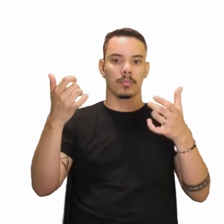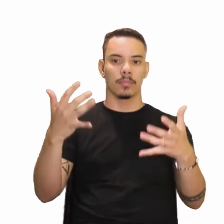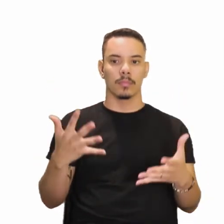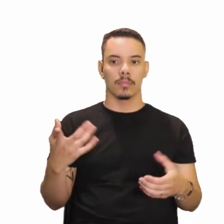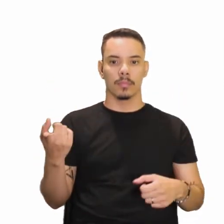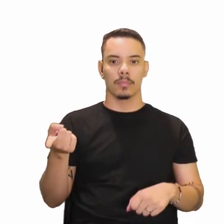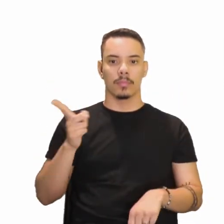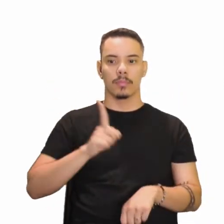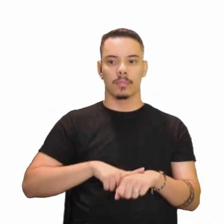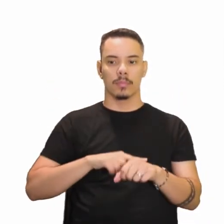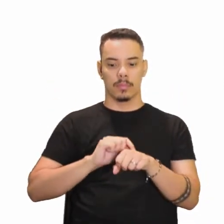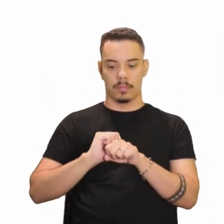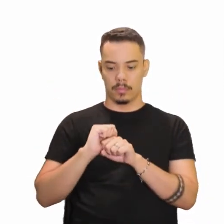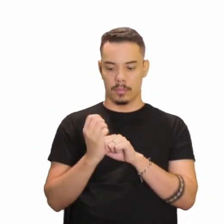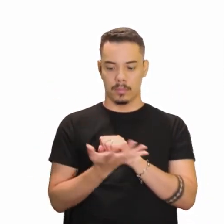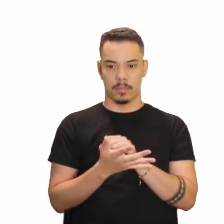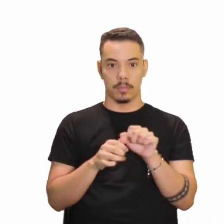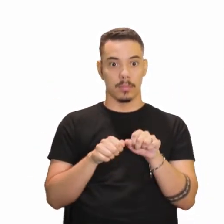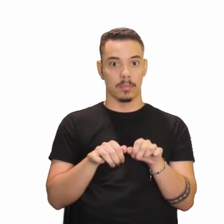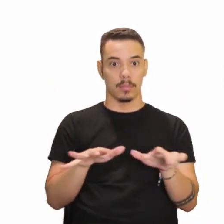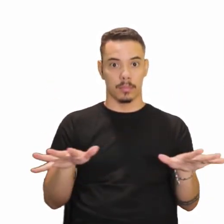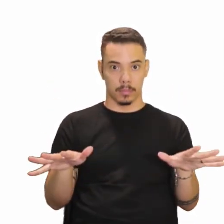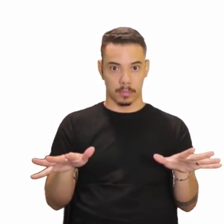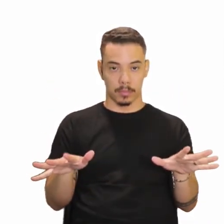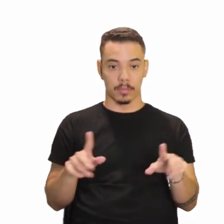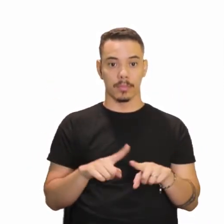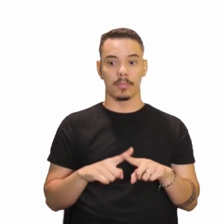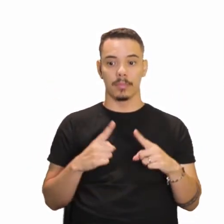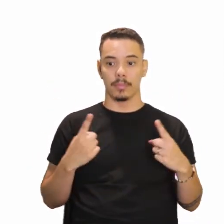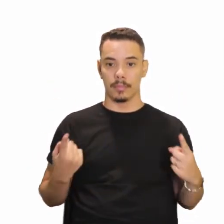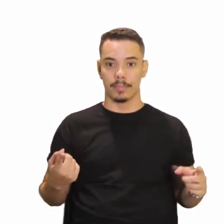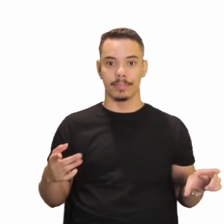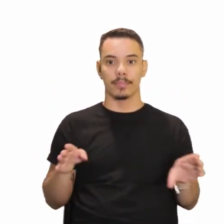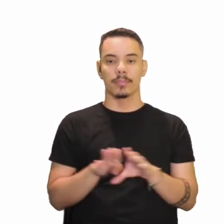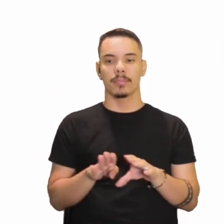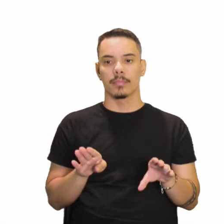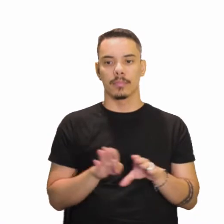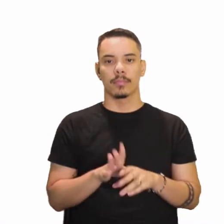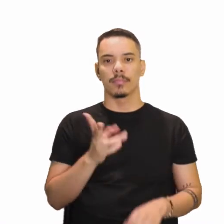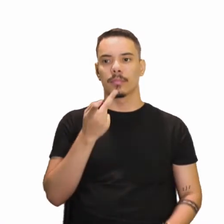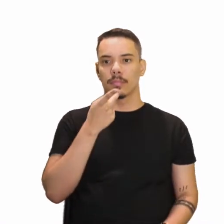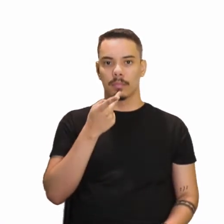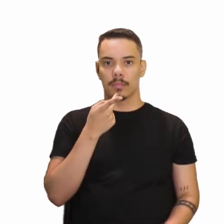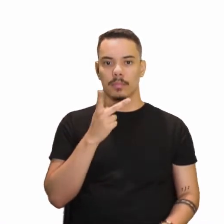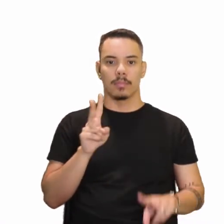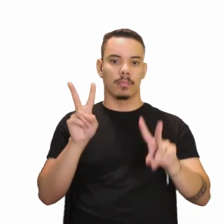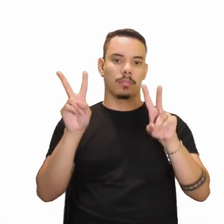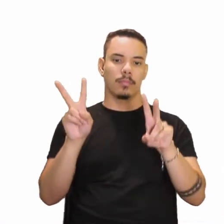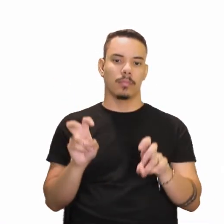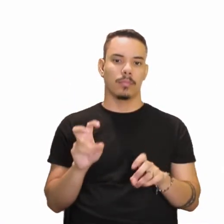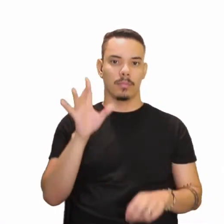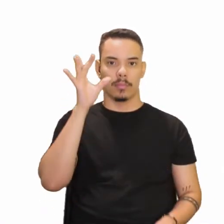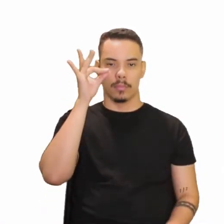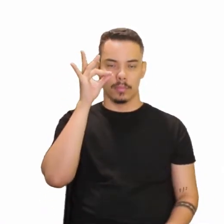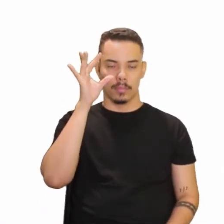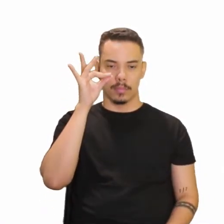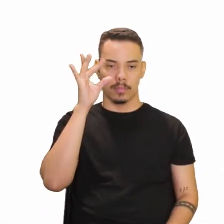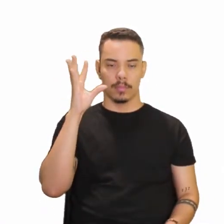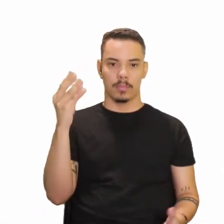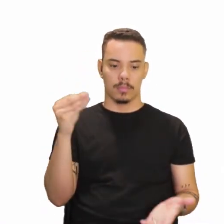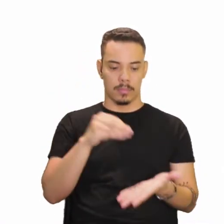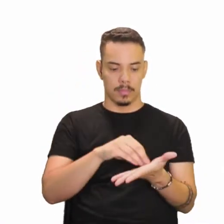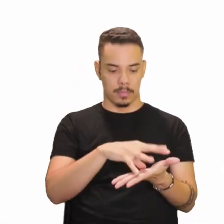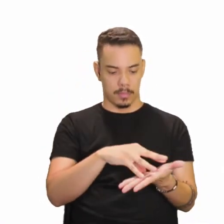contaminação pelo coronavírus Mas também da questão da cola da questão